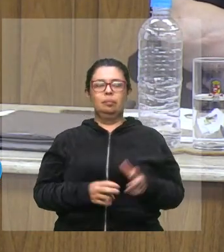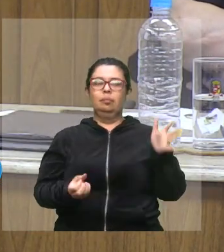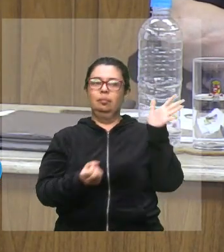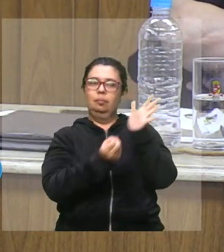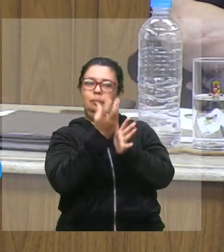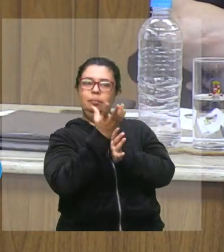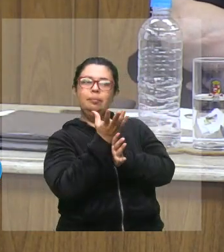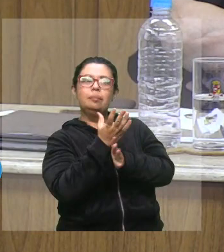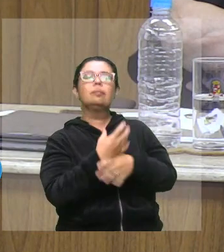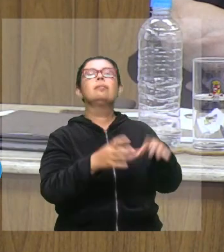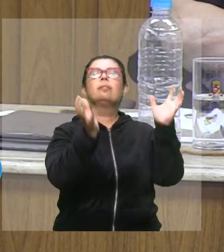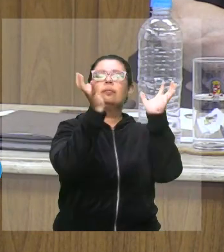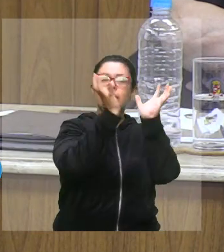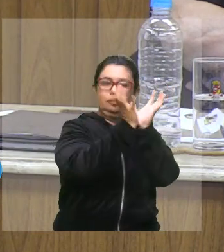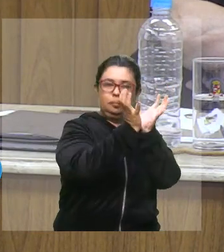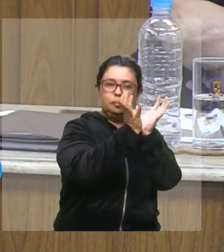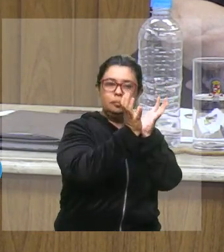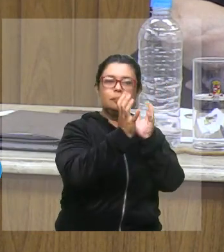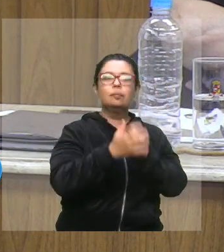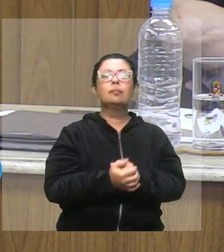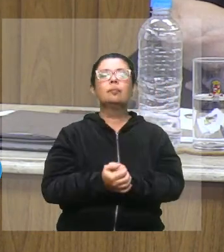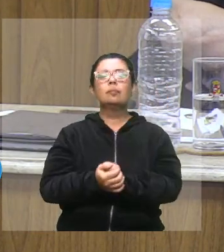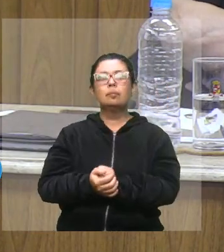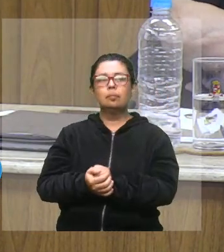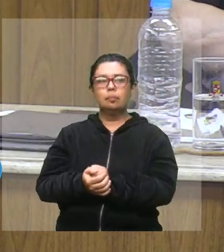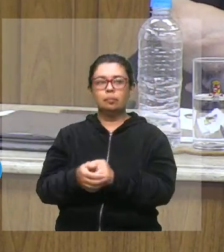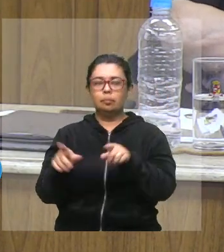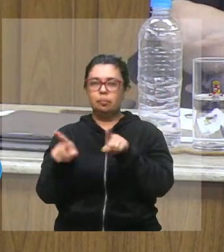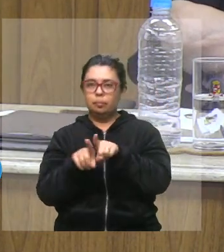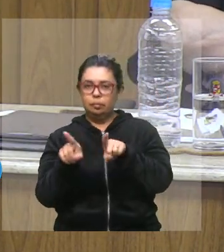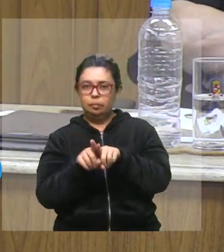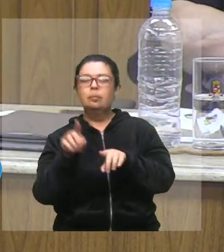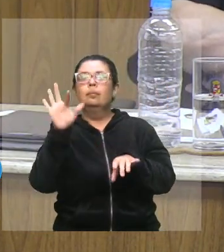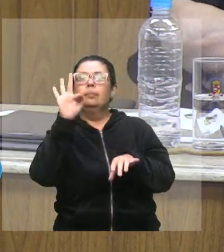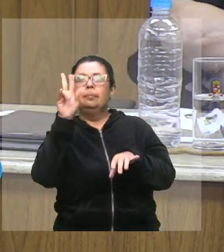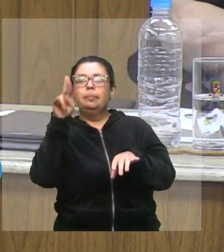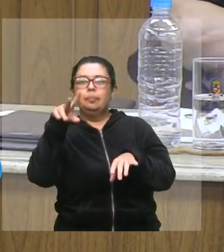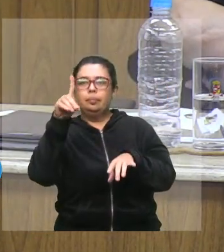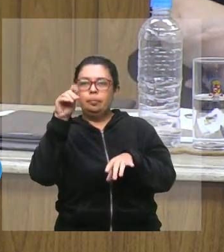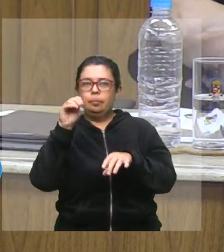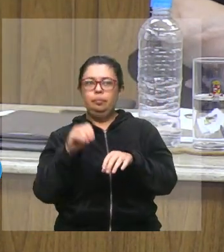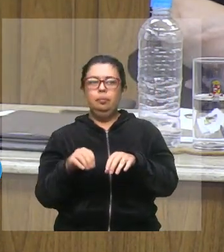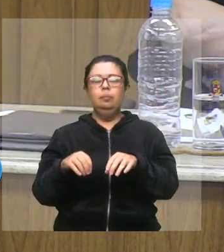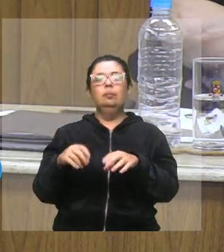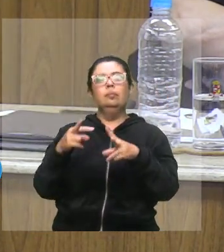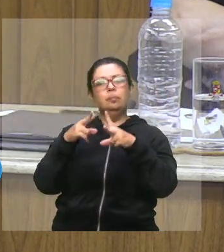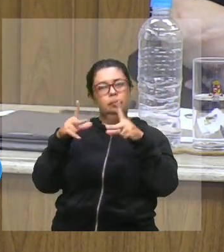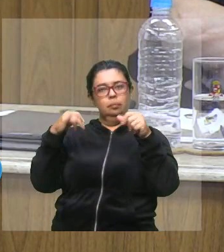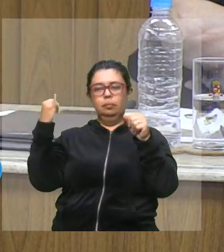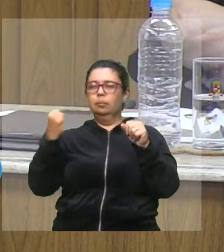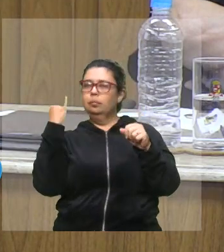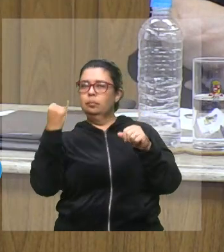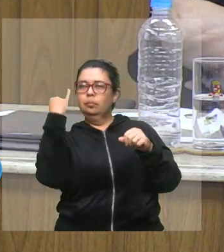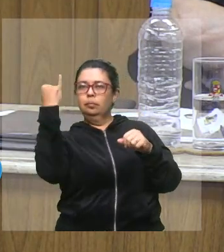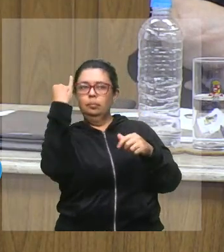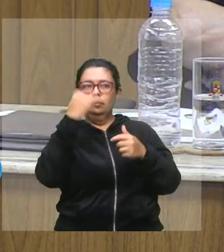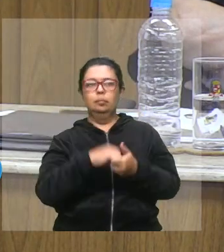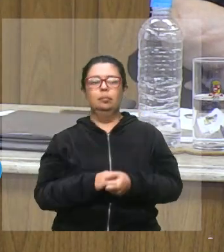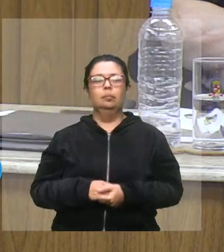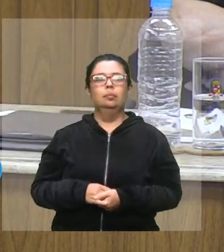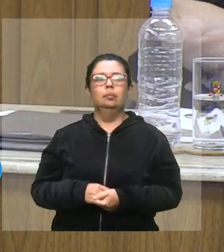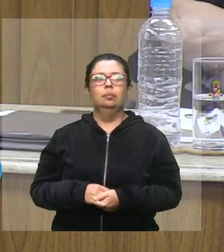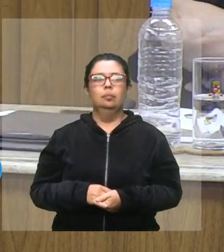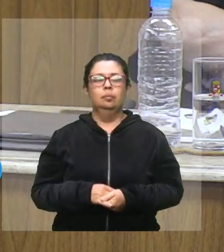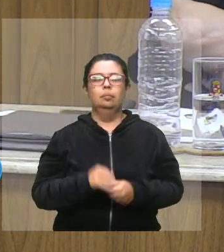do conselho, a criação do fundo e vários outros dispositivos extremamente importantes para que nós